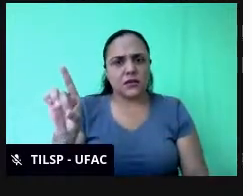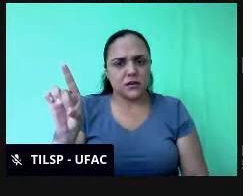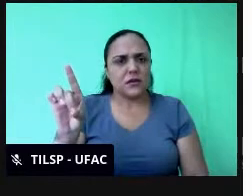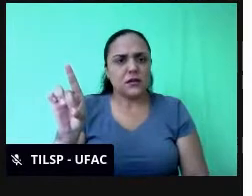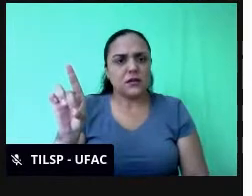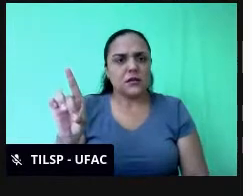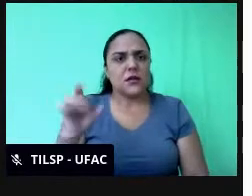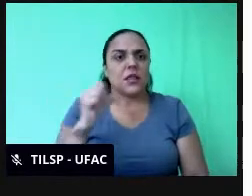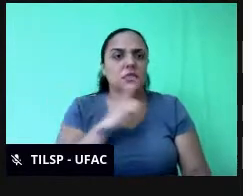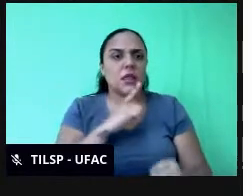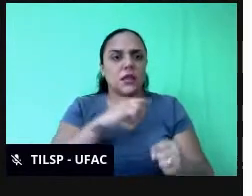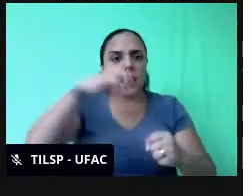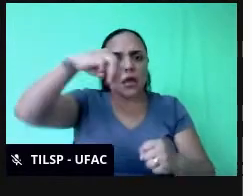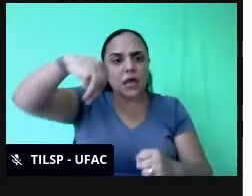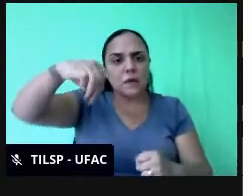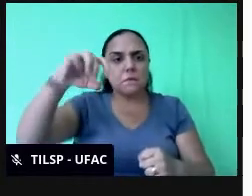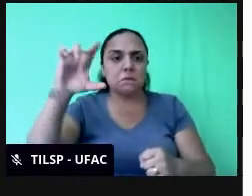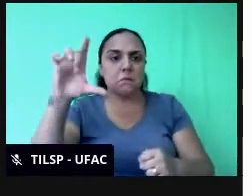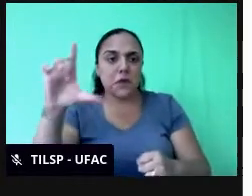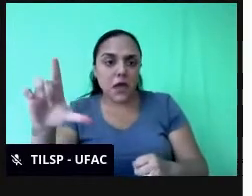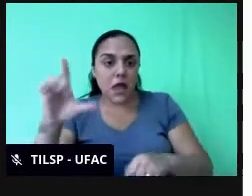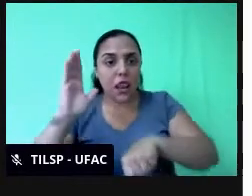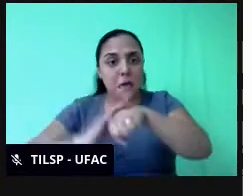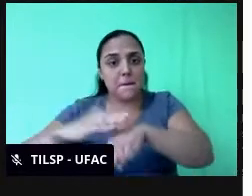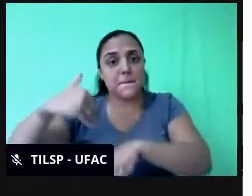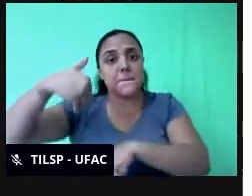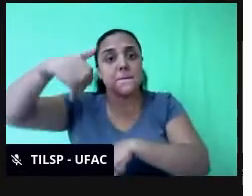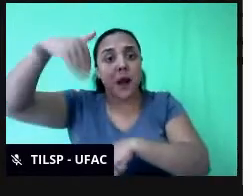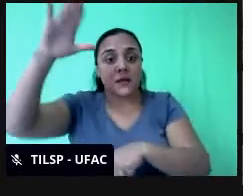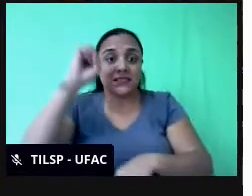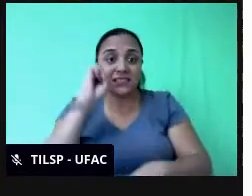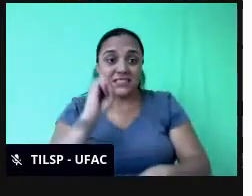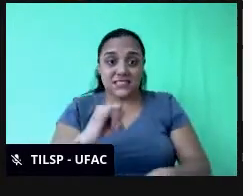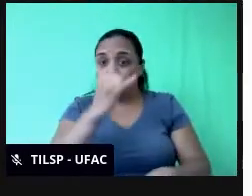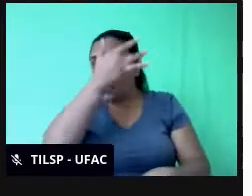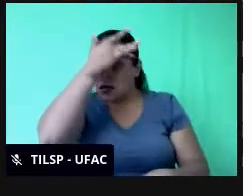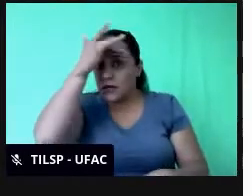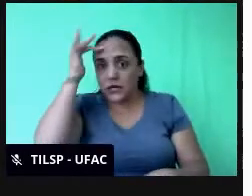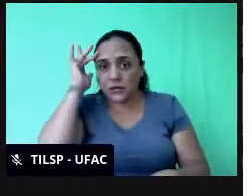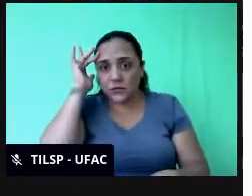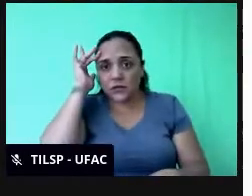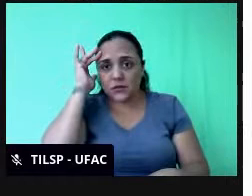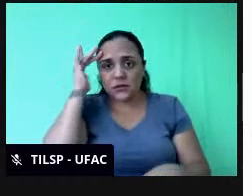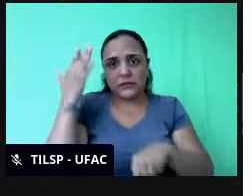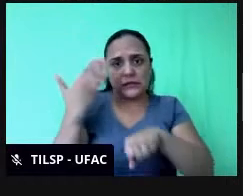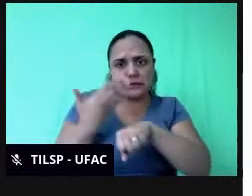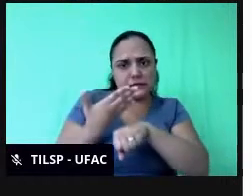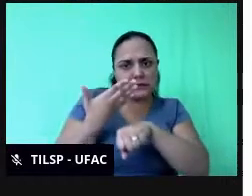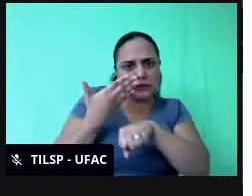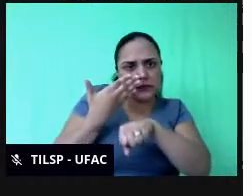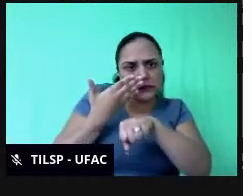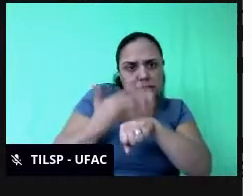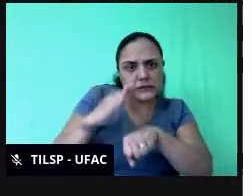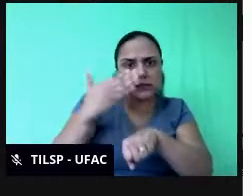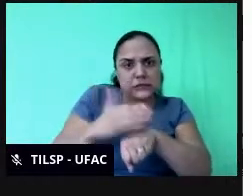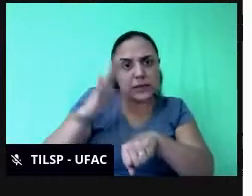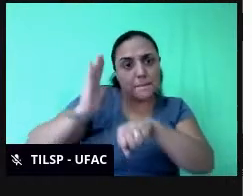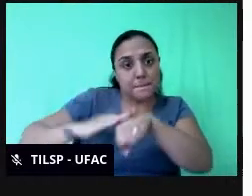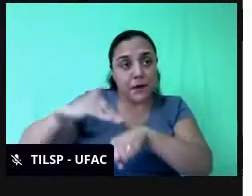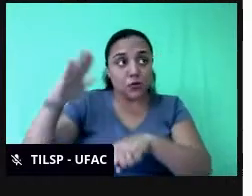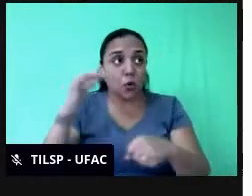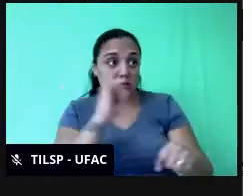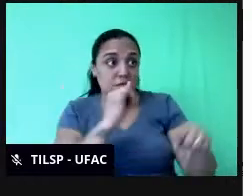por ml. Mas, para atletas, o ponto de corte, ele é maior. Então,